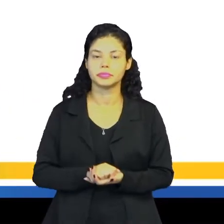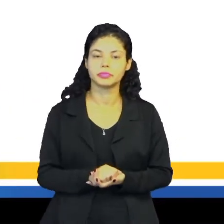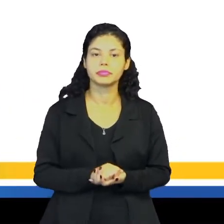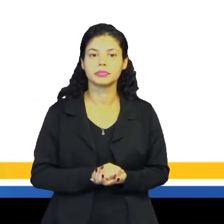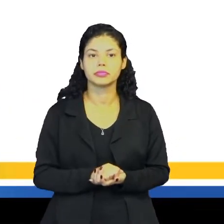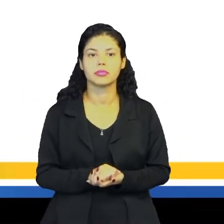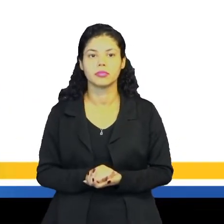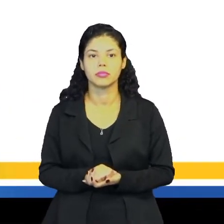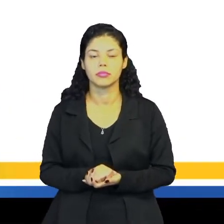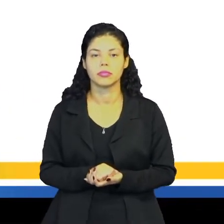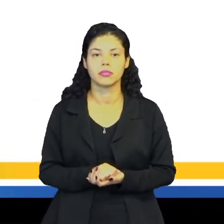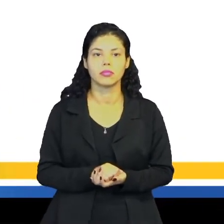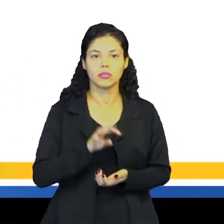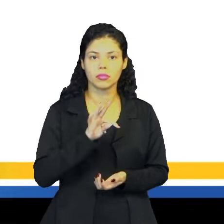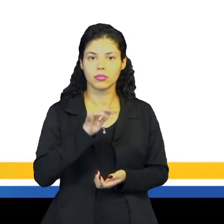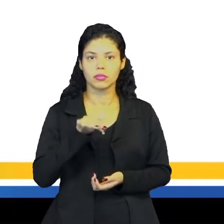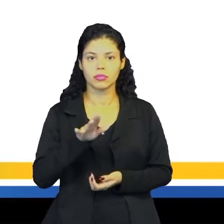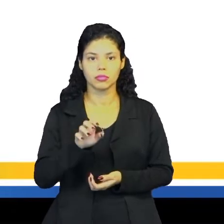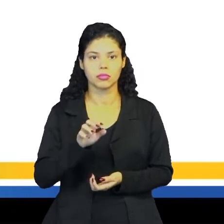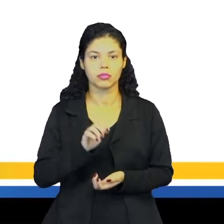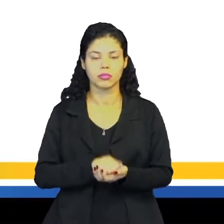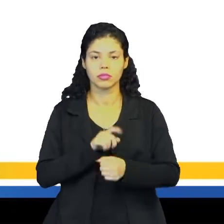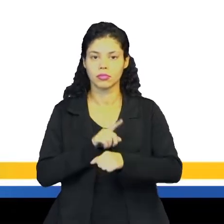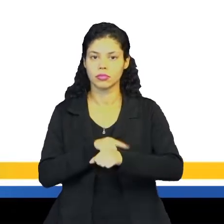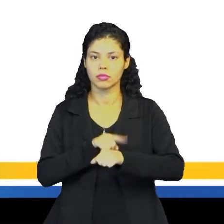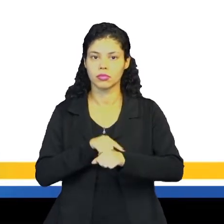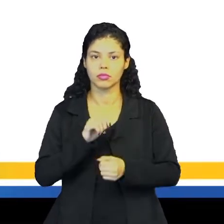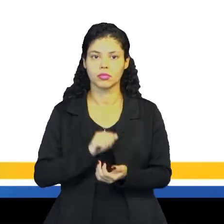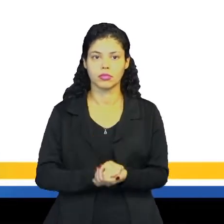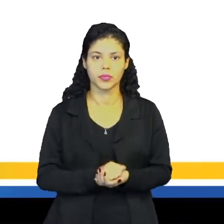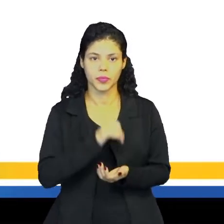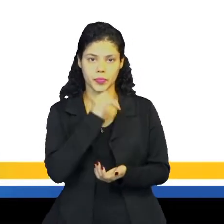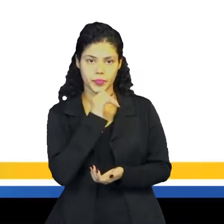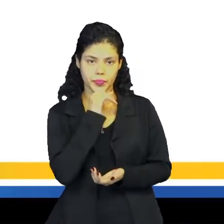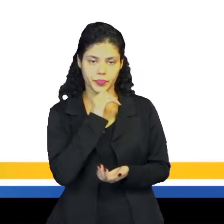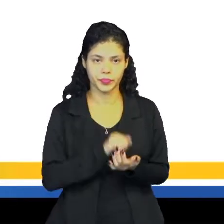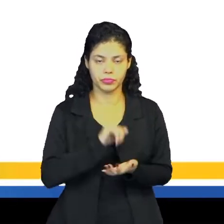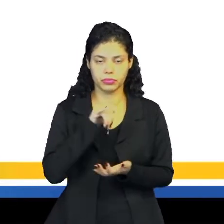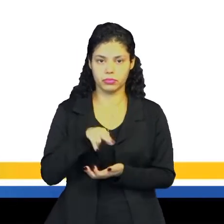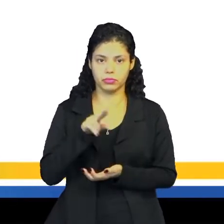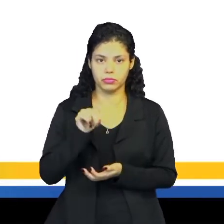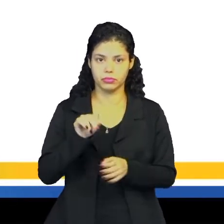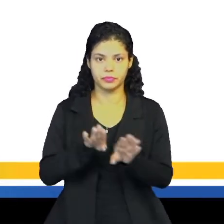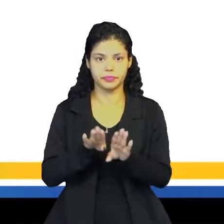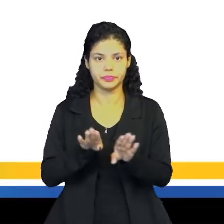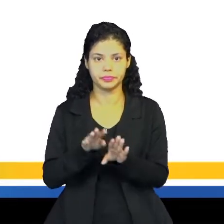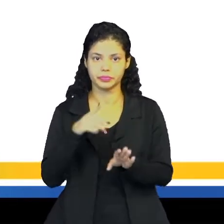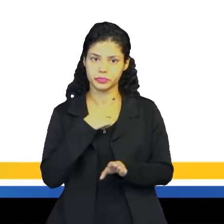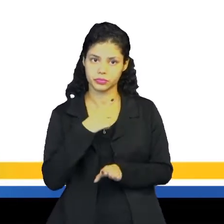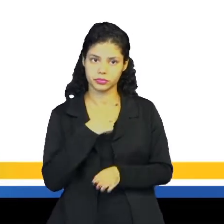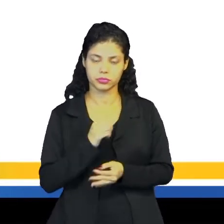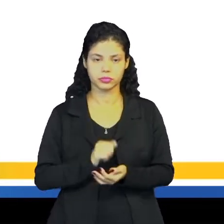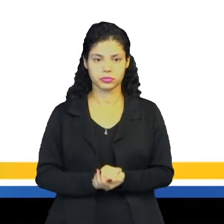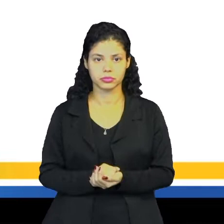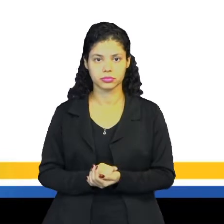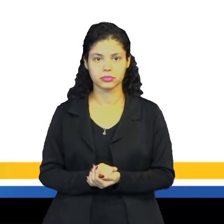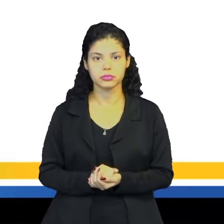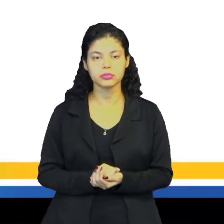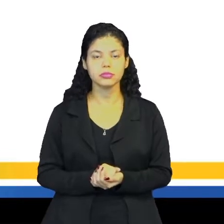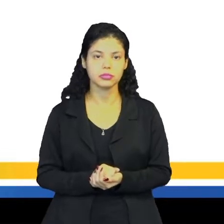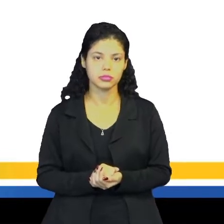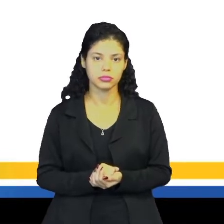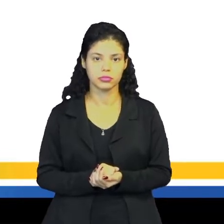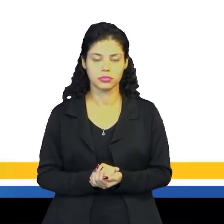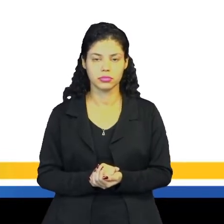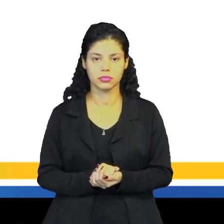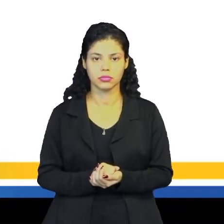as prepositions of time, tempo. O in, por exemplo, nós utilizamos para falar sobre decades, né?